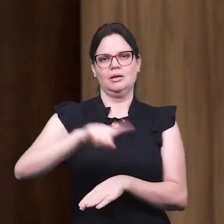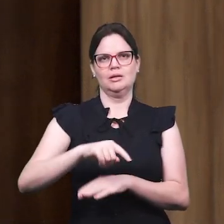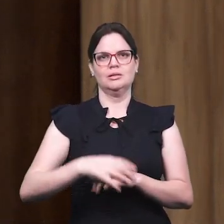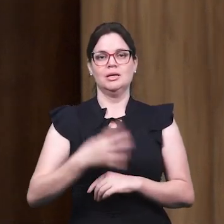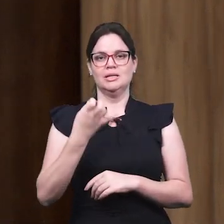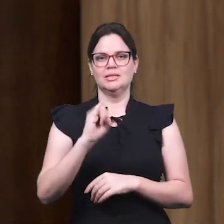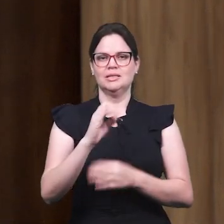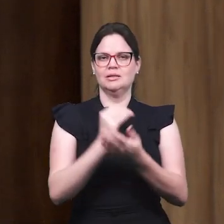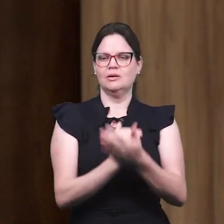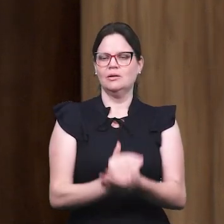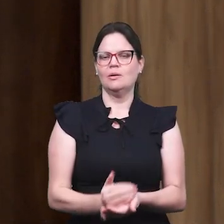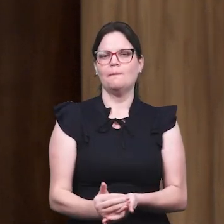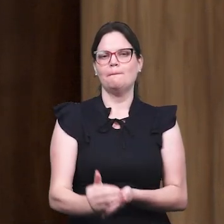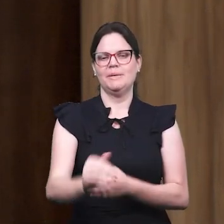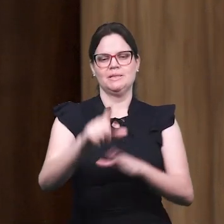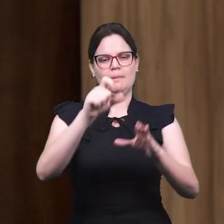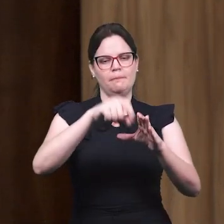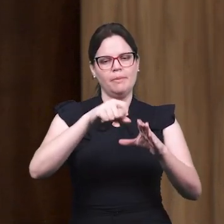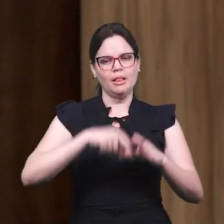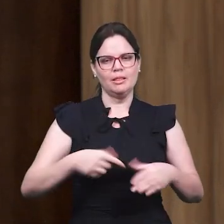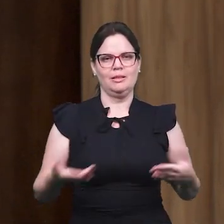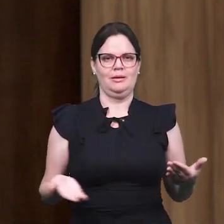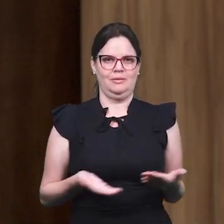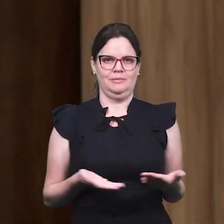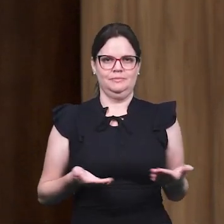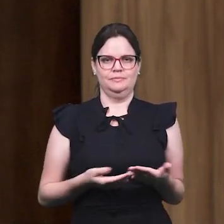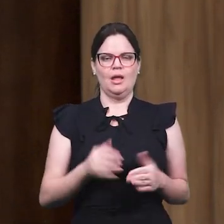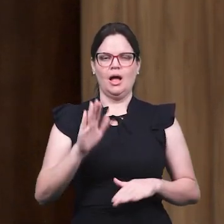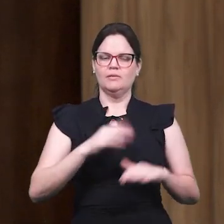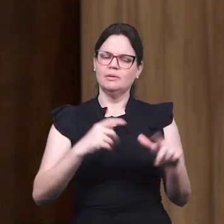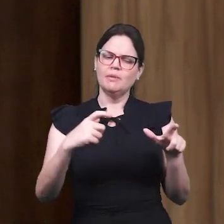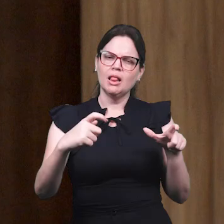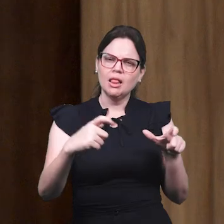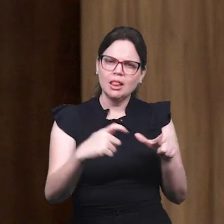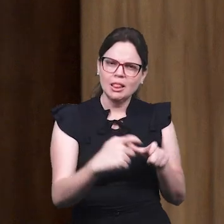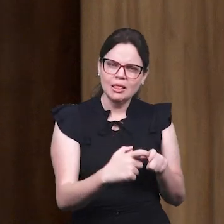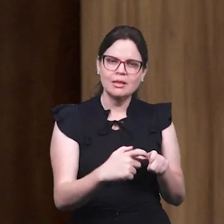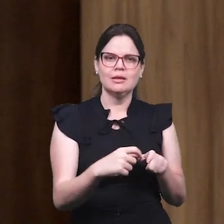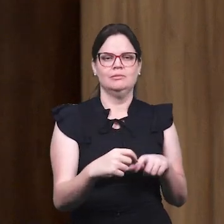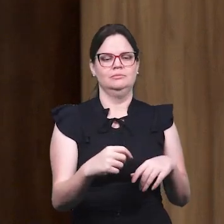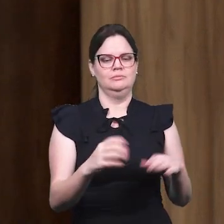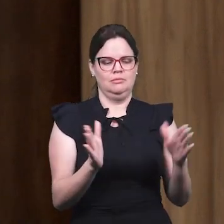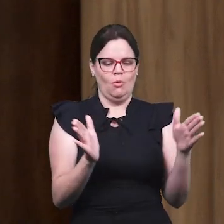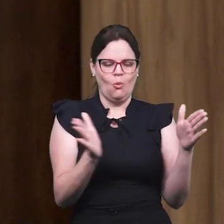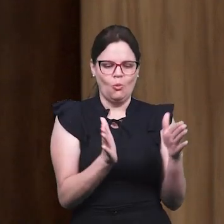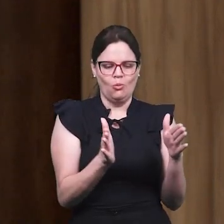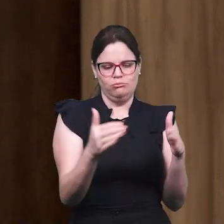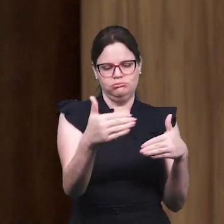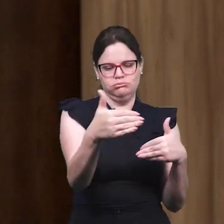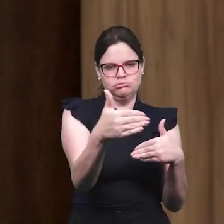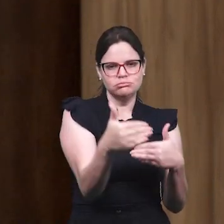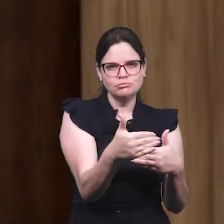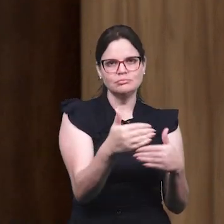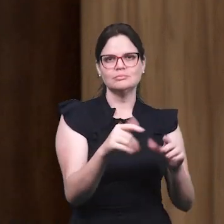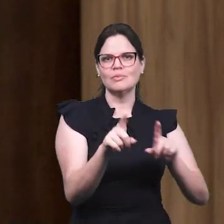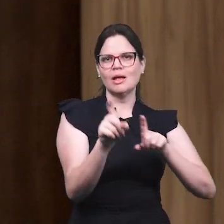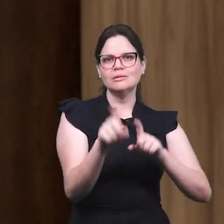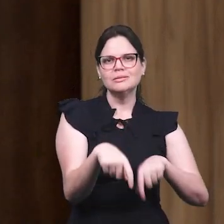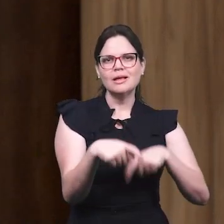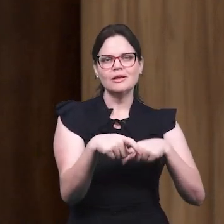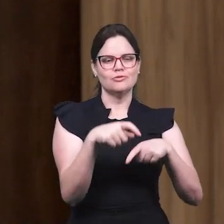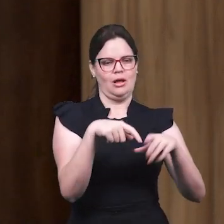quem vai começar a fazer uma plantação, mesmo que seja pequena, um hectare, ou uma chácara, onde